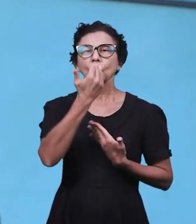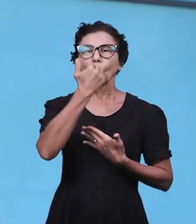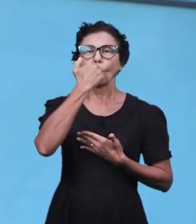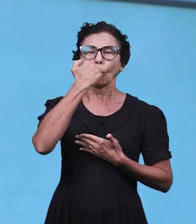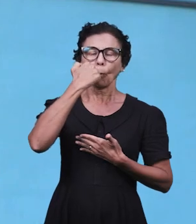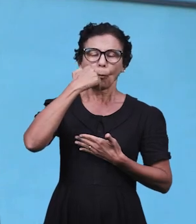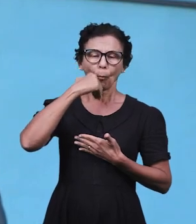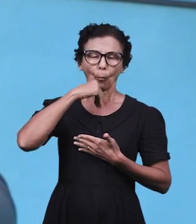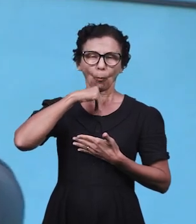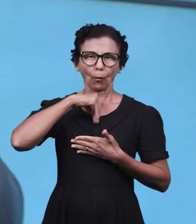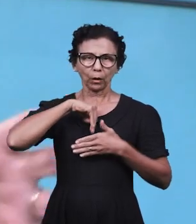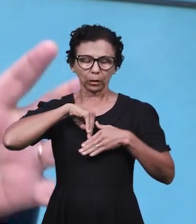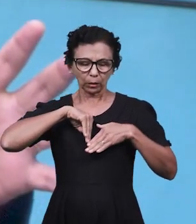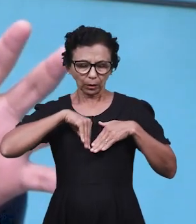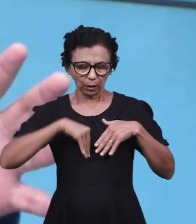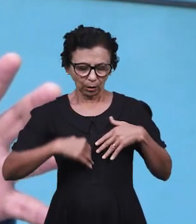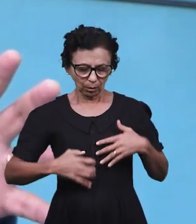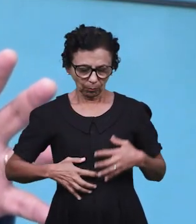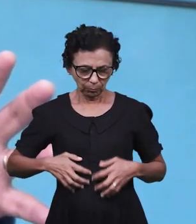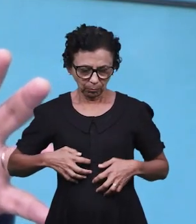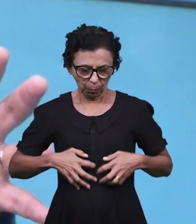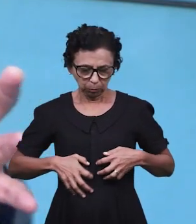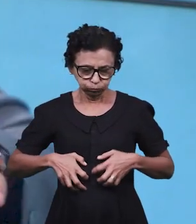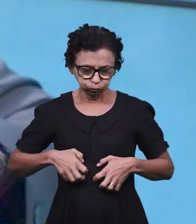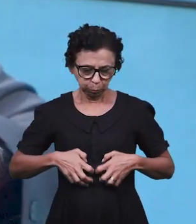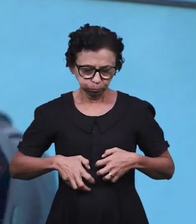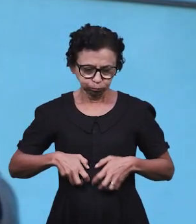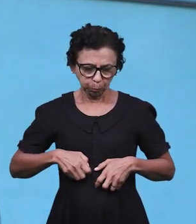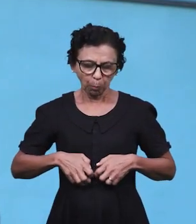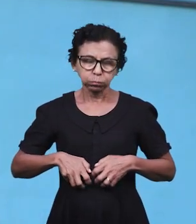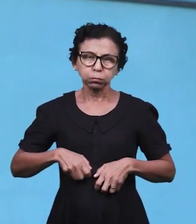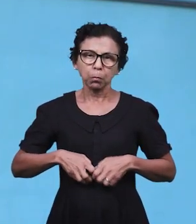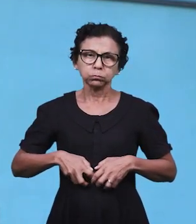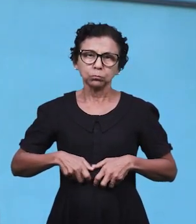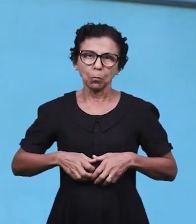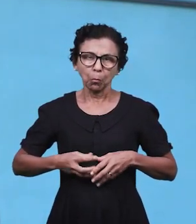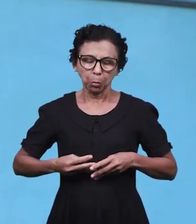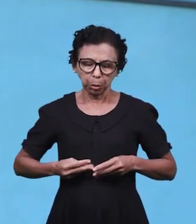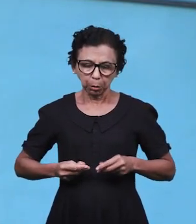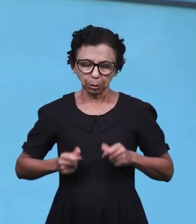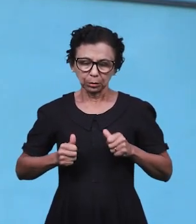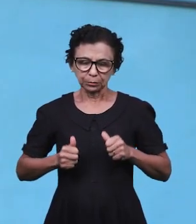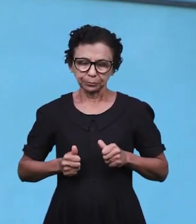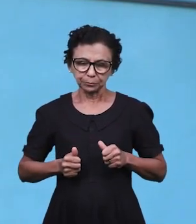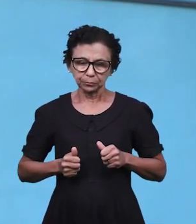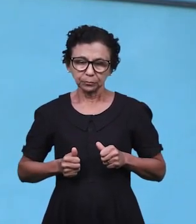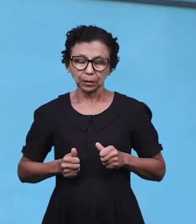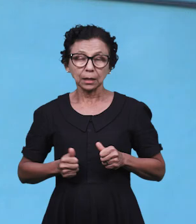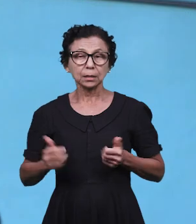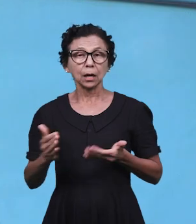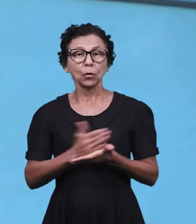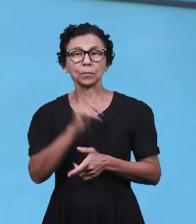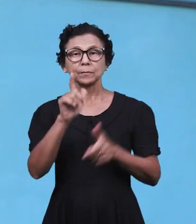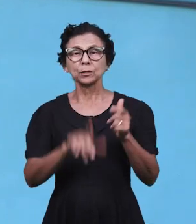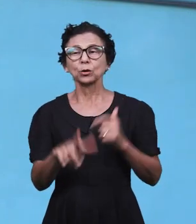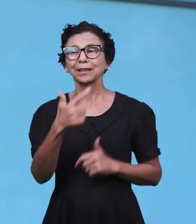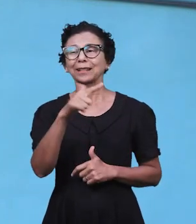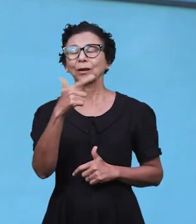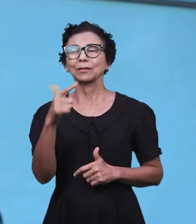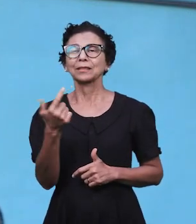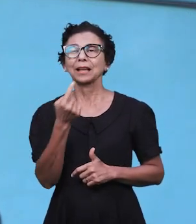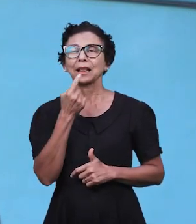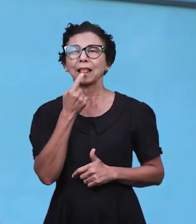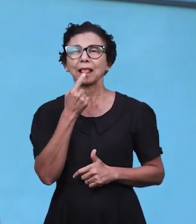possa ser retirado e isso vai para o corpo. Agora, aquelas pessoas que não têm saliva, que tem a